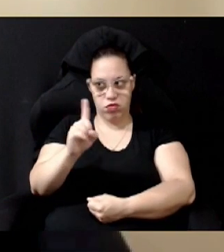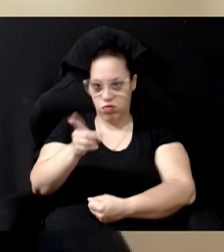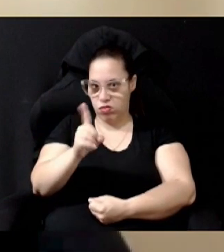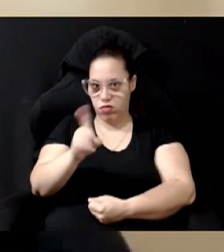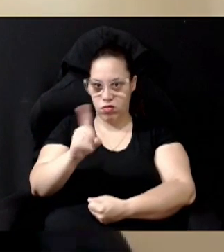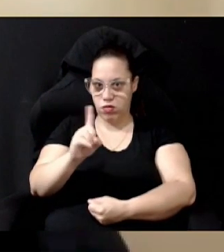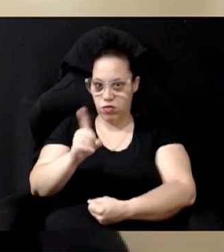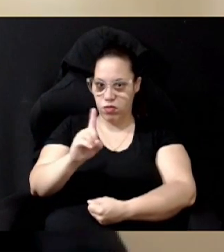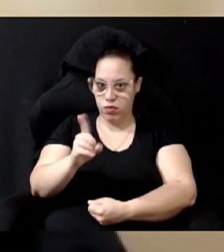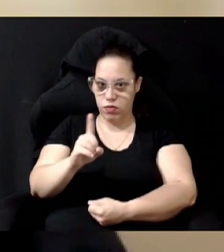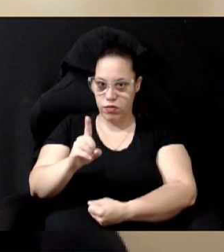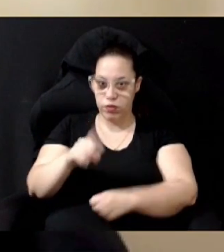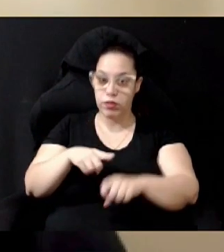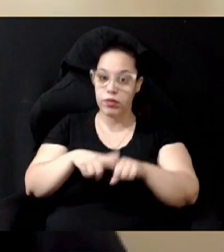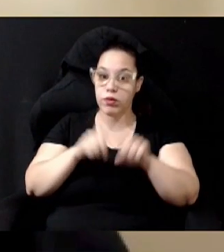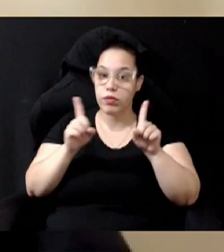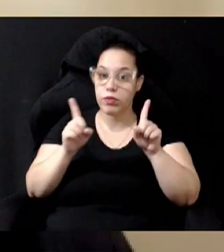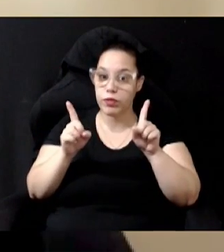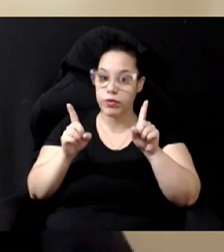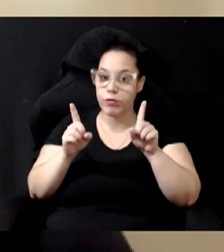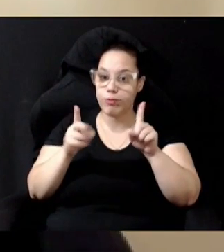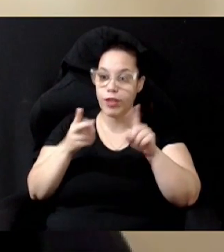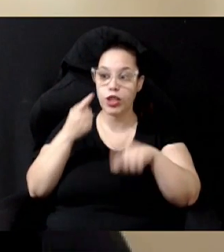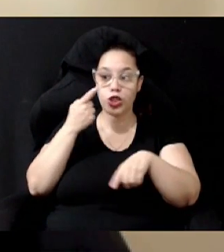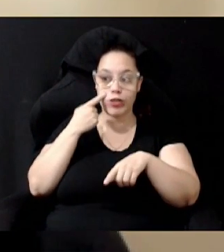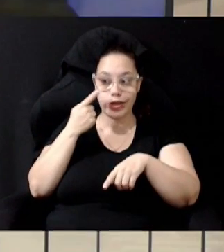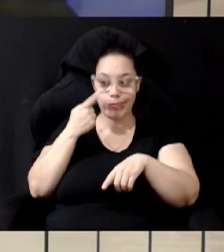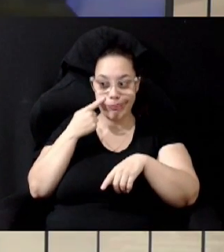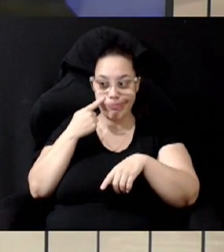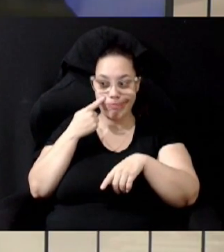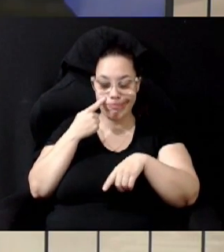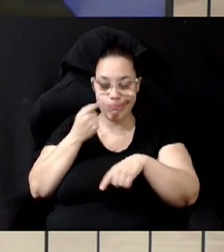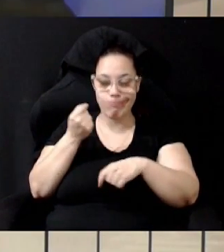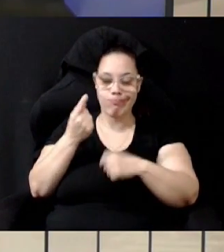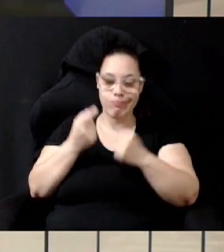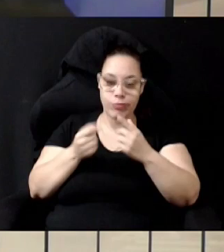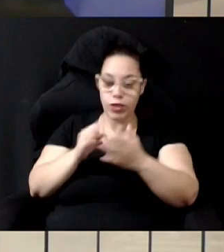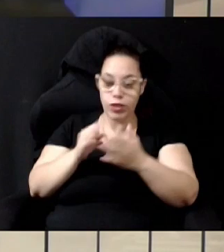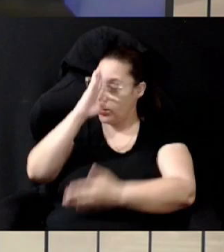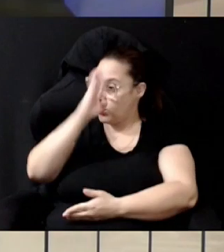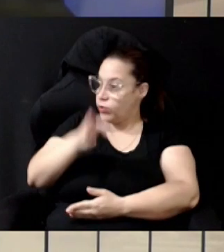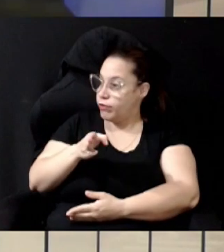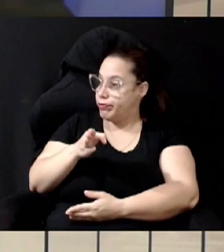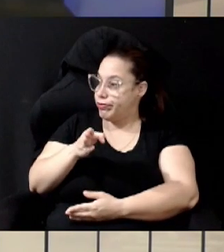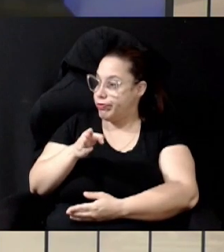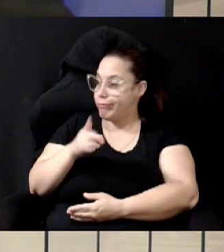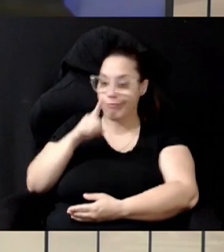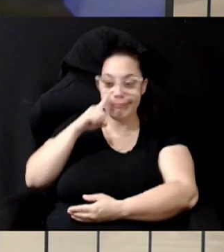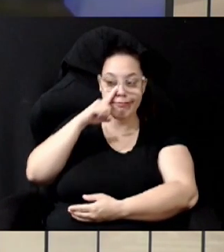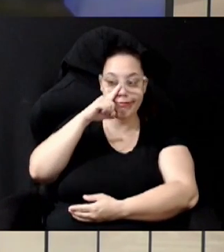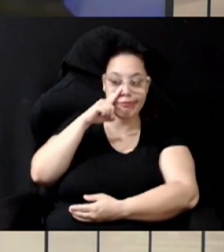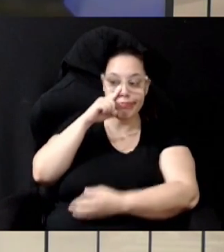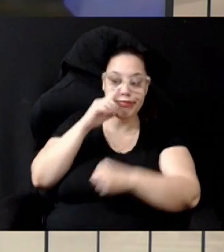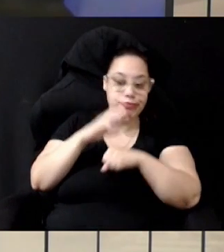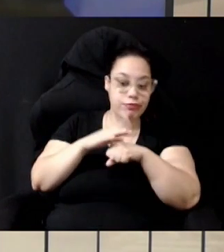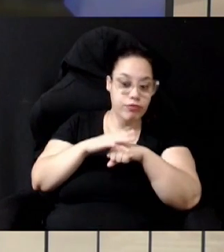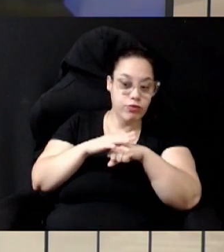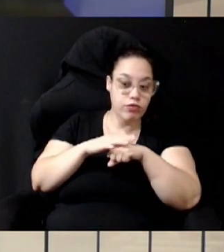mas são doenças muito impactantes. Os principais fatores de risco para essas doenças?